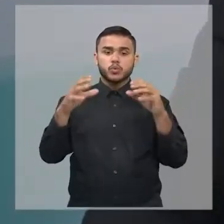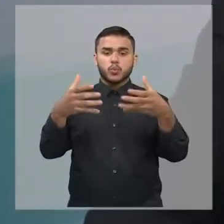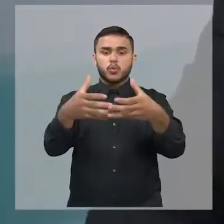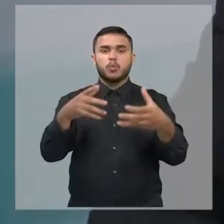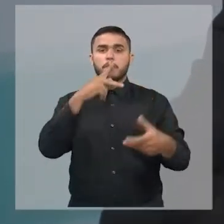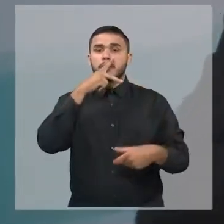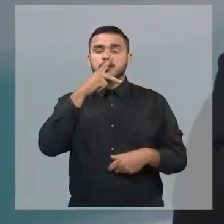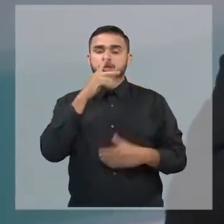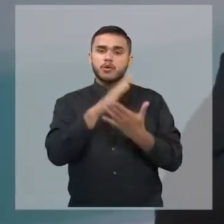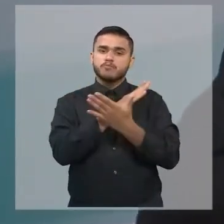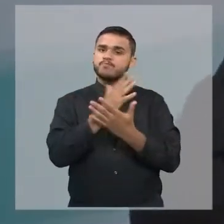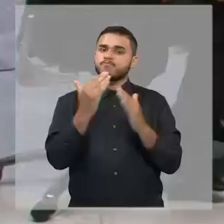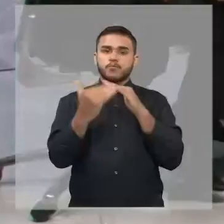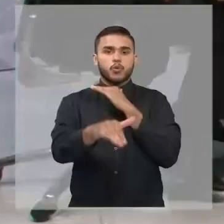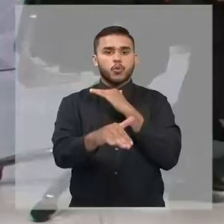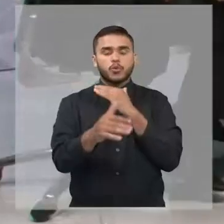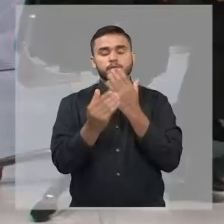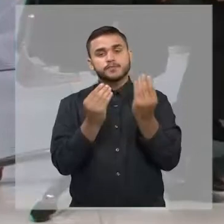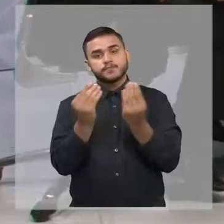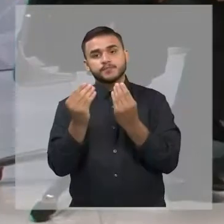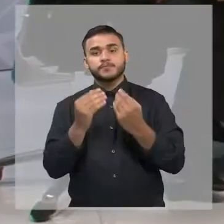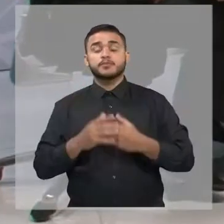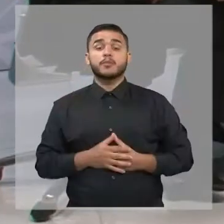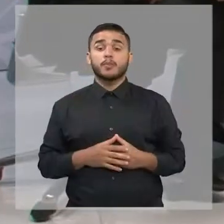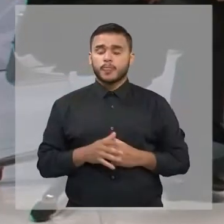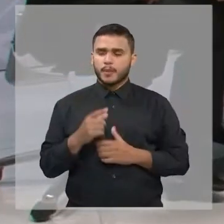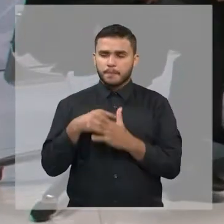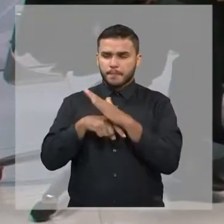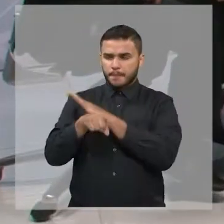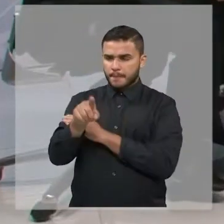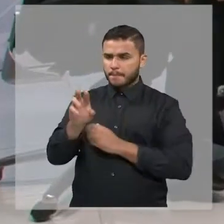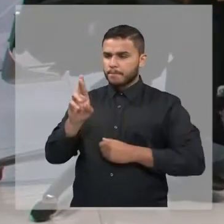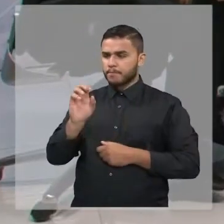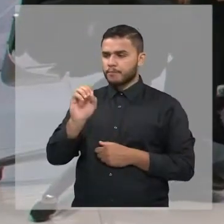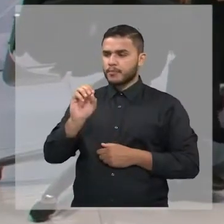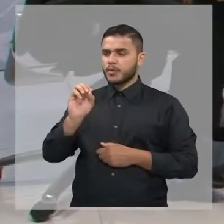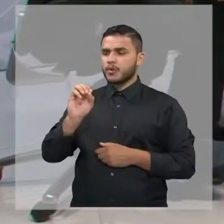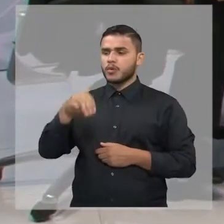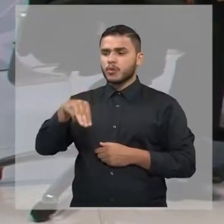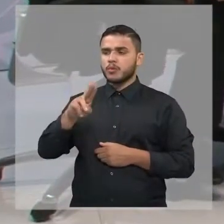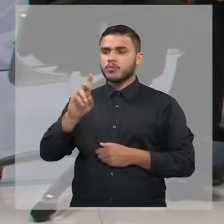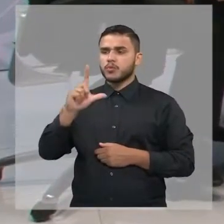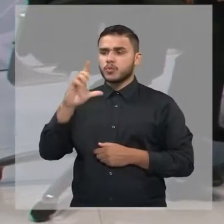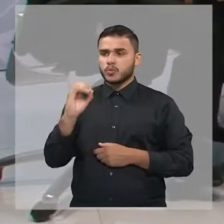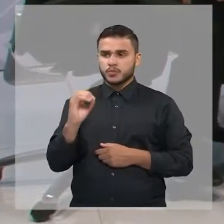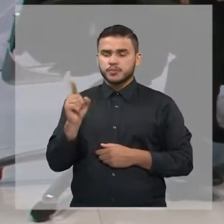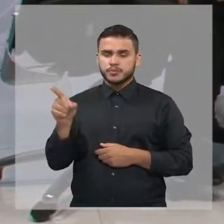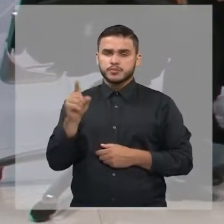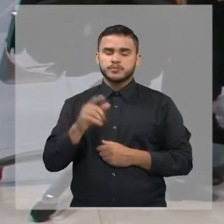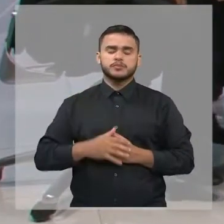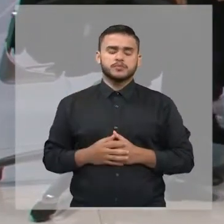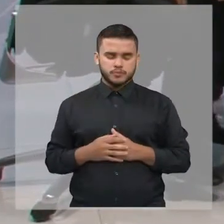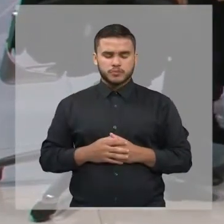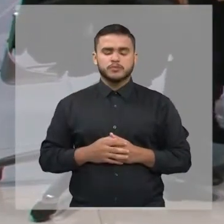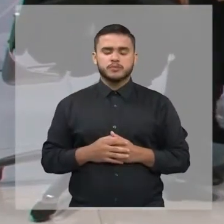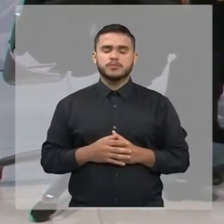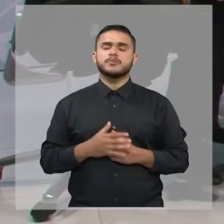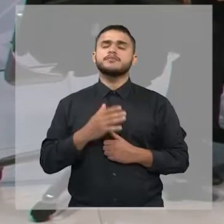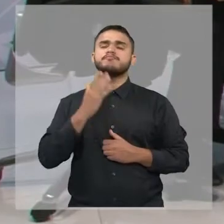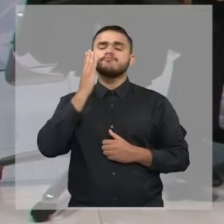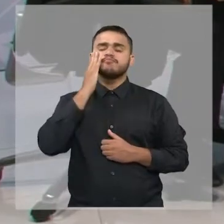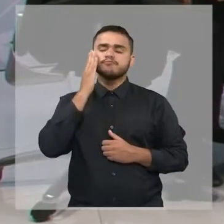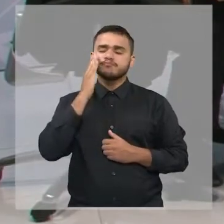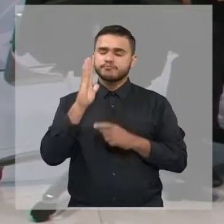professor Rômulo, para você, sem contar que, preteritamente, vamos chamar assim, houve